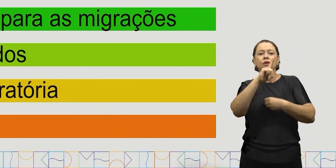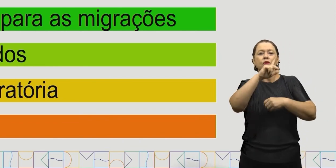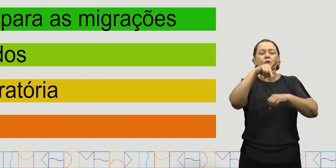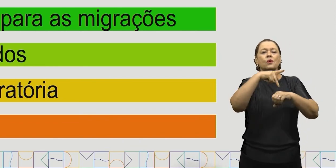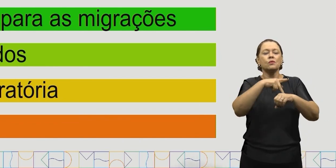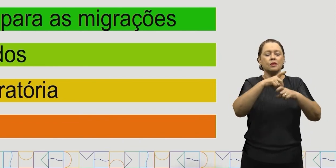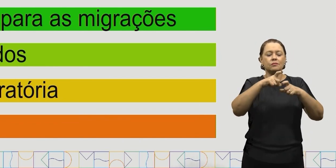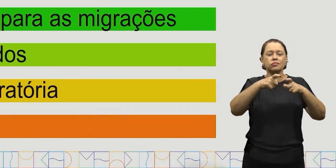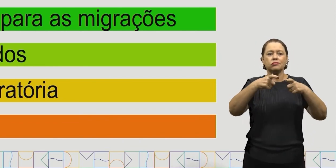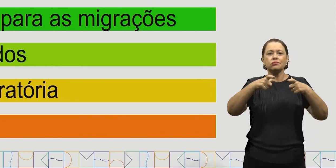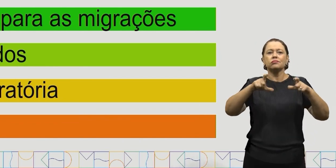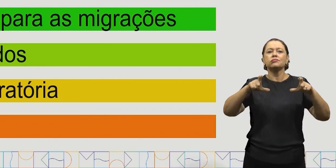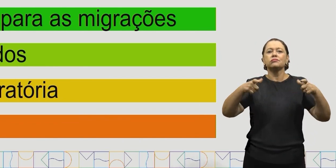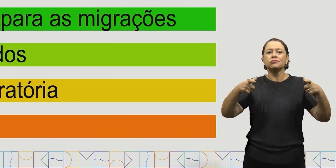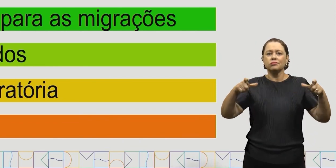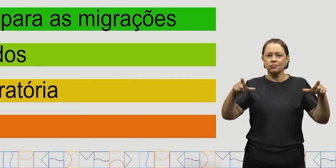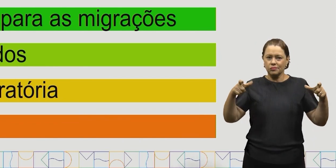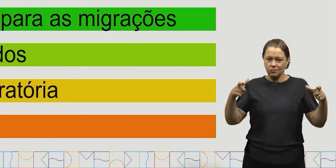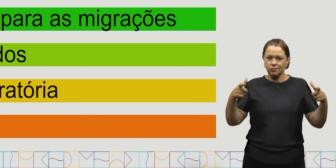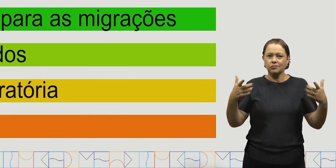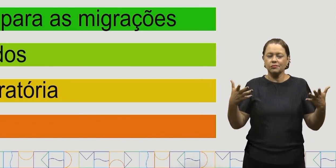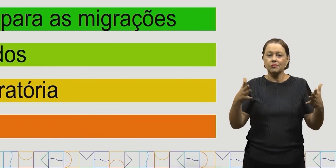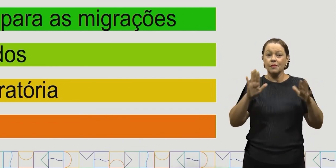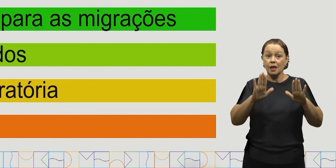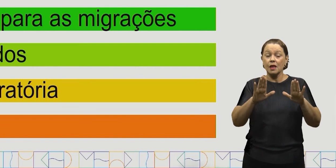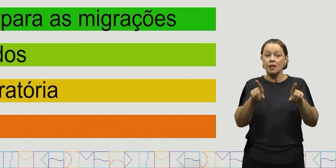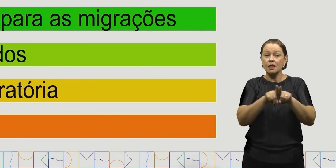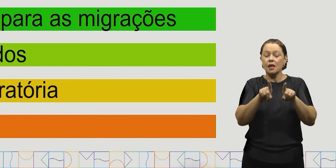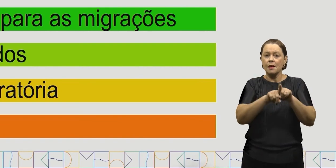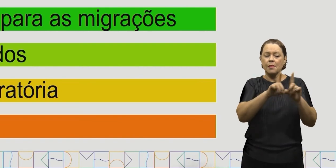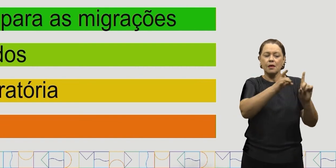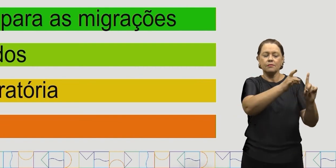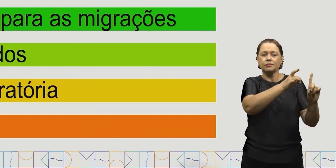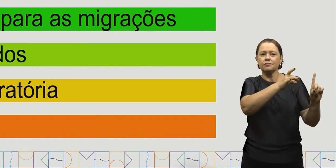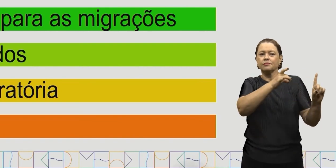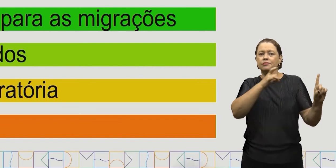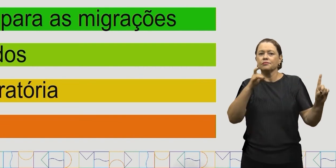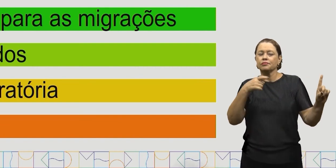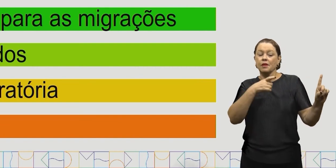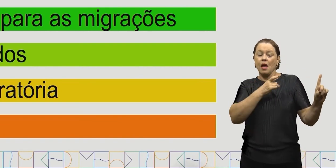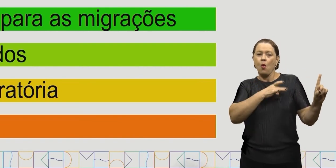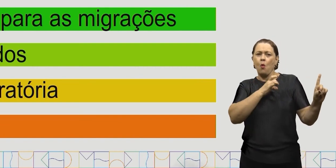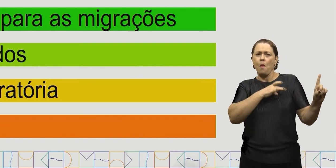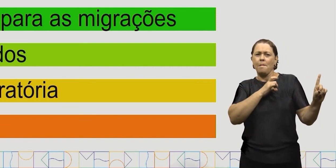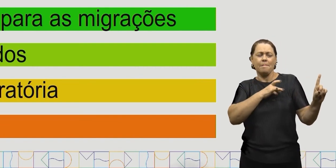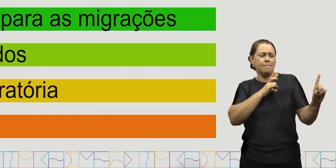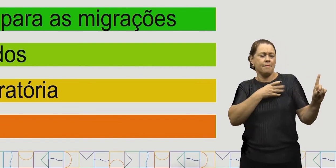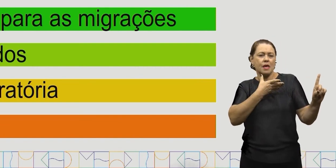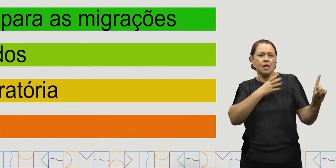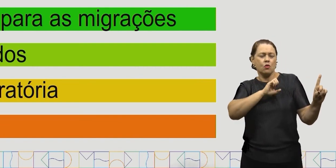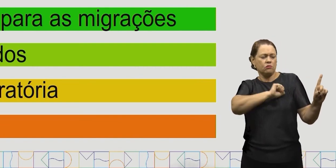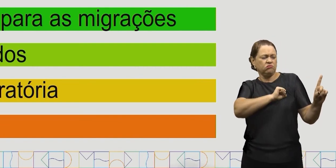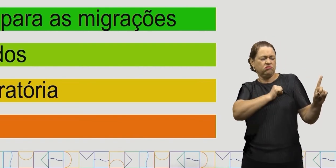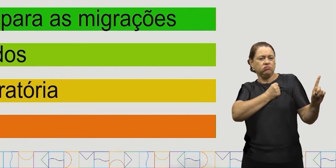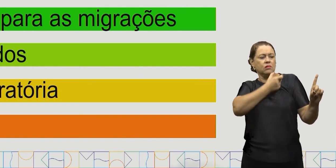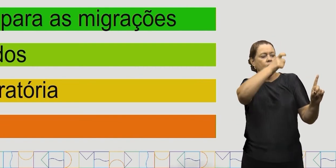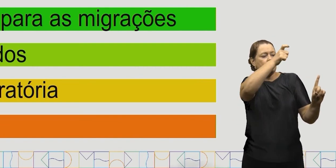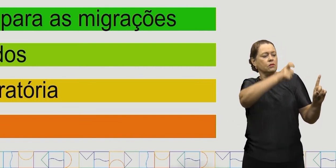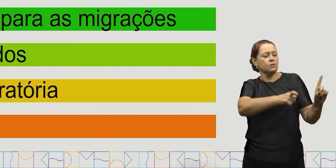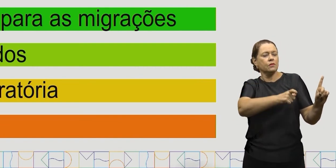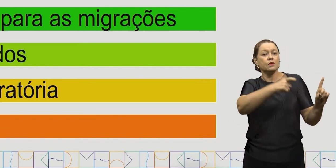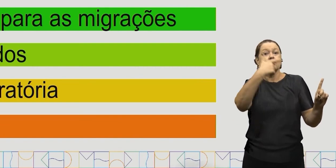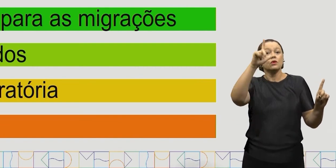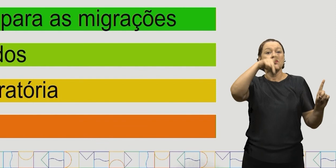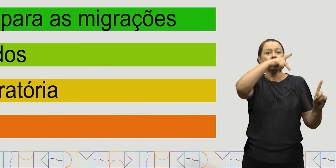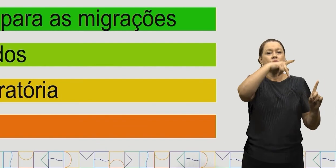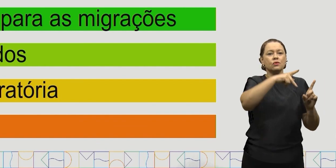aumenta desorganizadamente. E sem esquecer da xenofobia, o medo ou o ódio por estrangeiros,